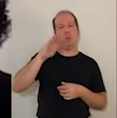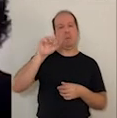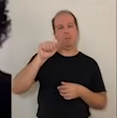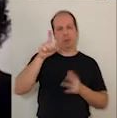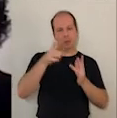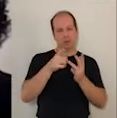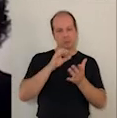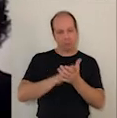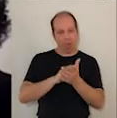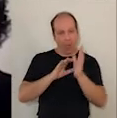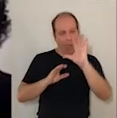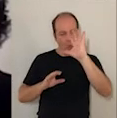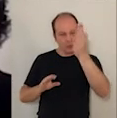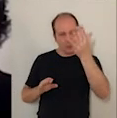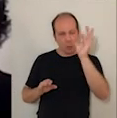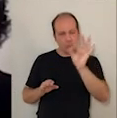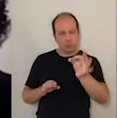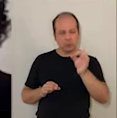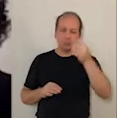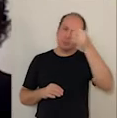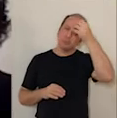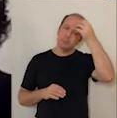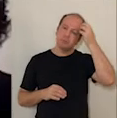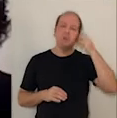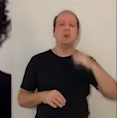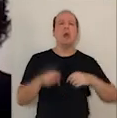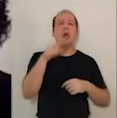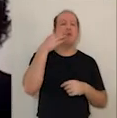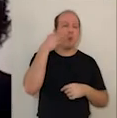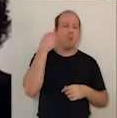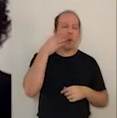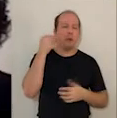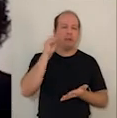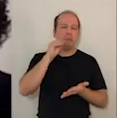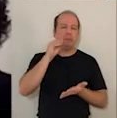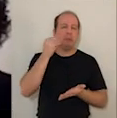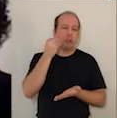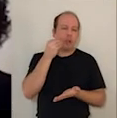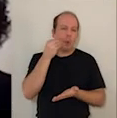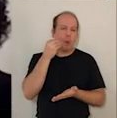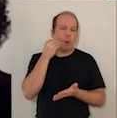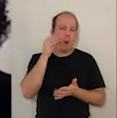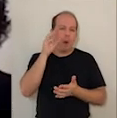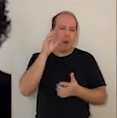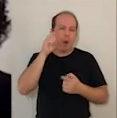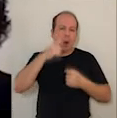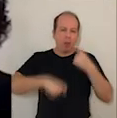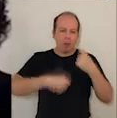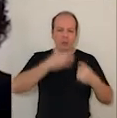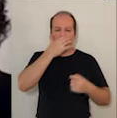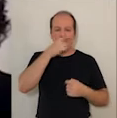foi assim que tudo aconteceu? Volpone tentou mesmo violentar a senhora?